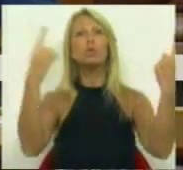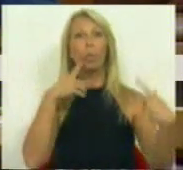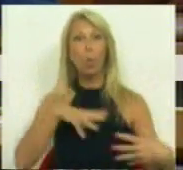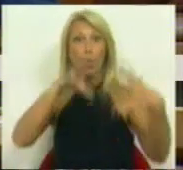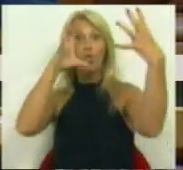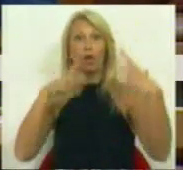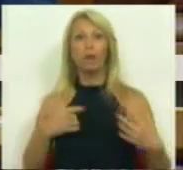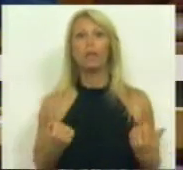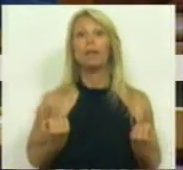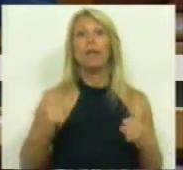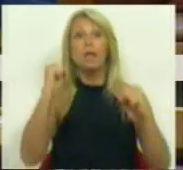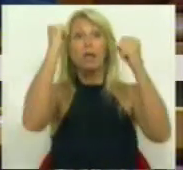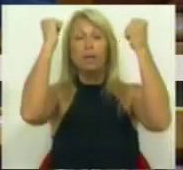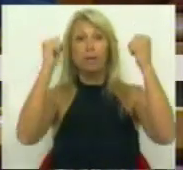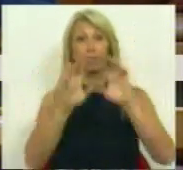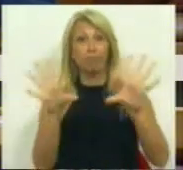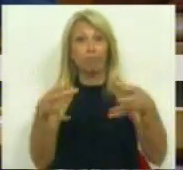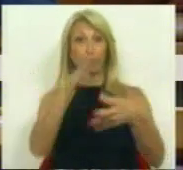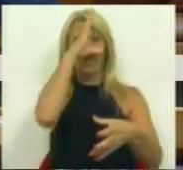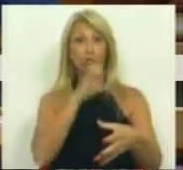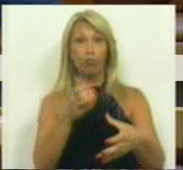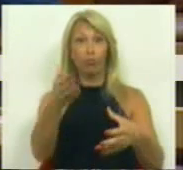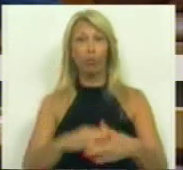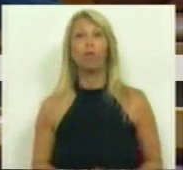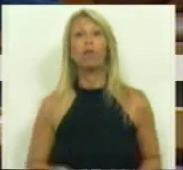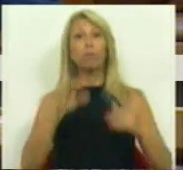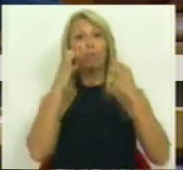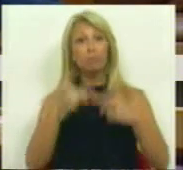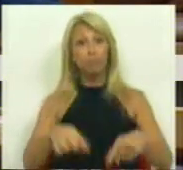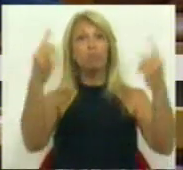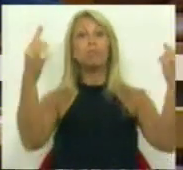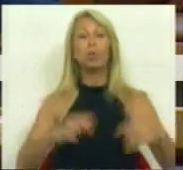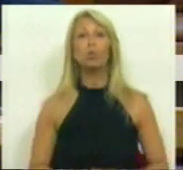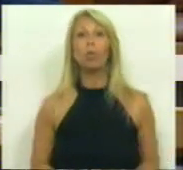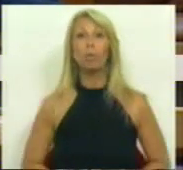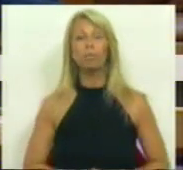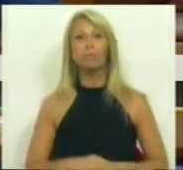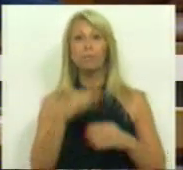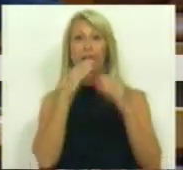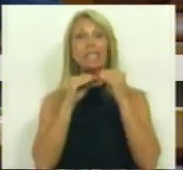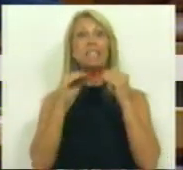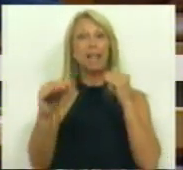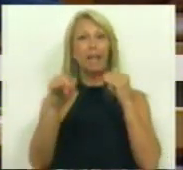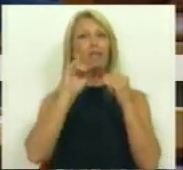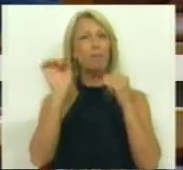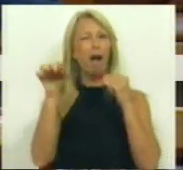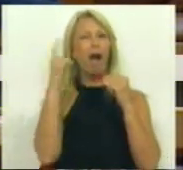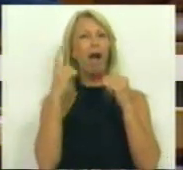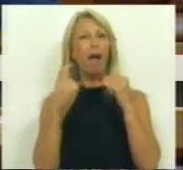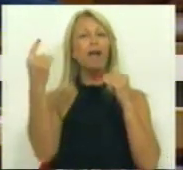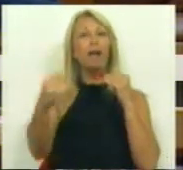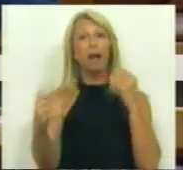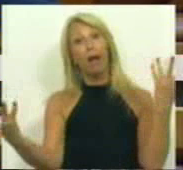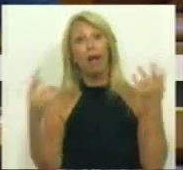crispação e nervosismo nas hostes governamentais, mostrou silêncios ruidosos e demonstrou ruído